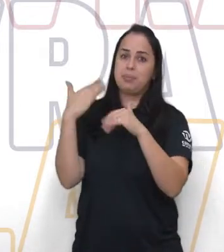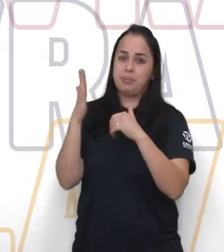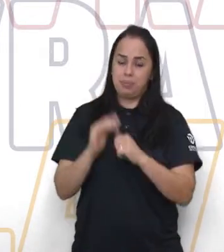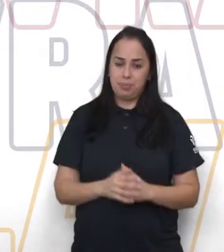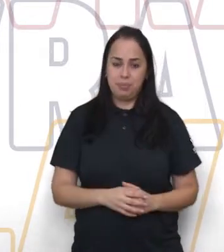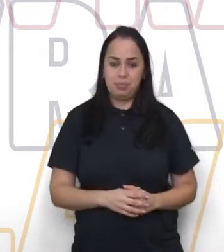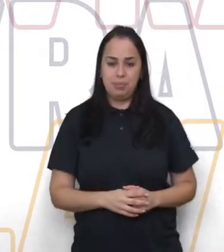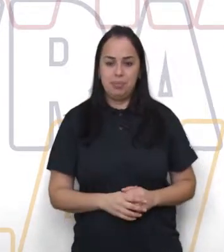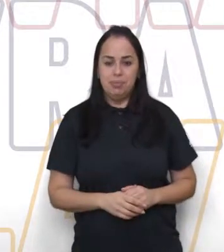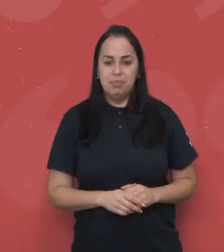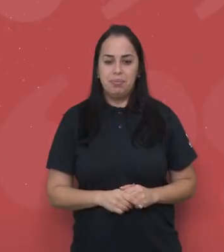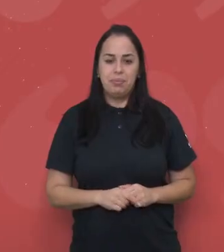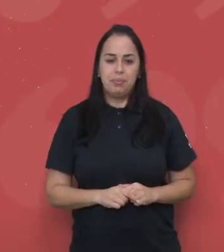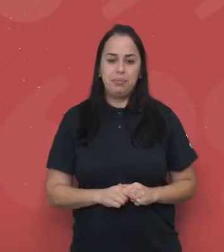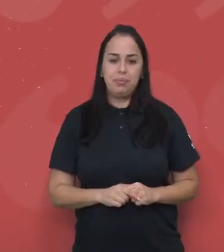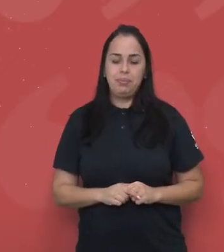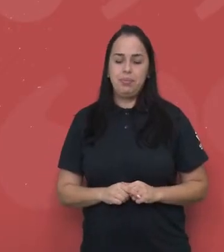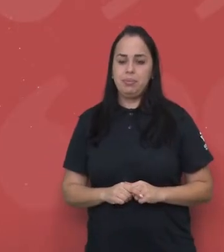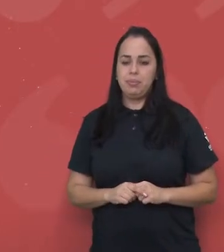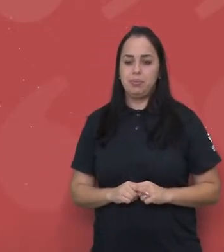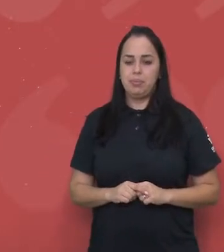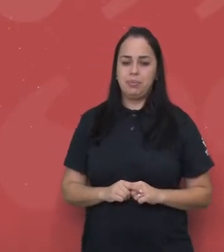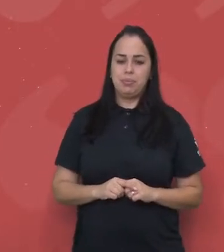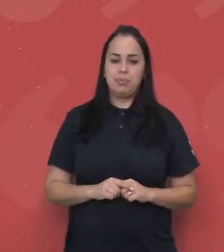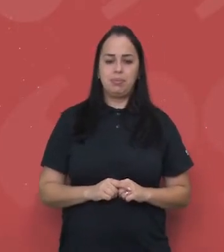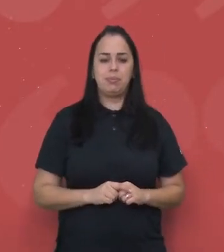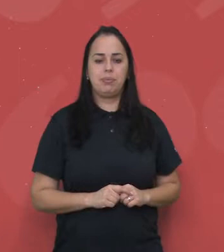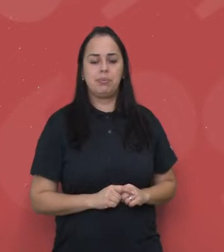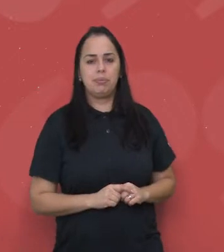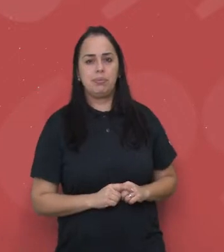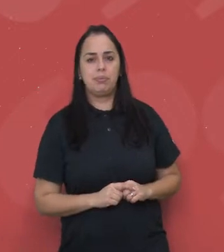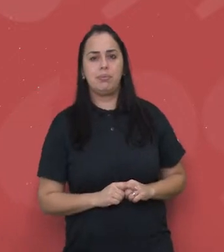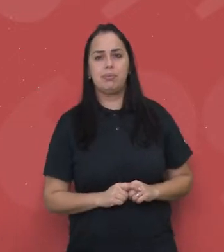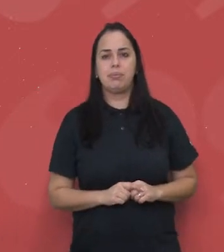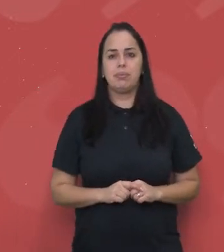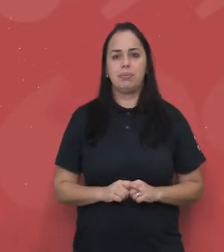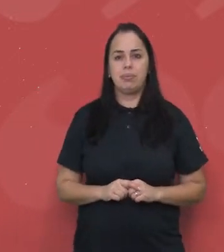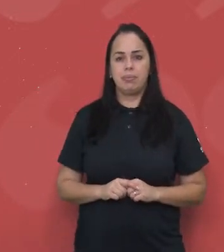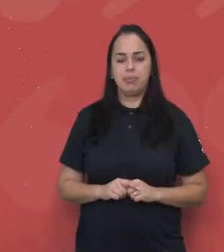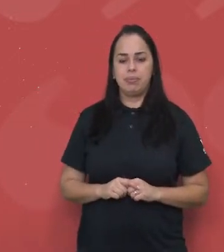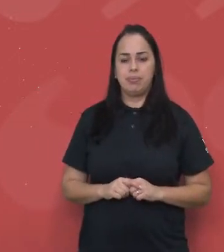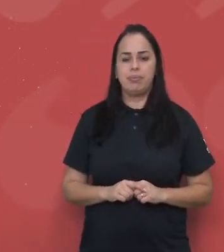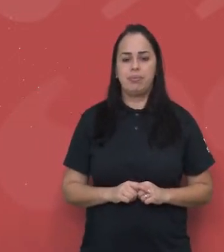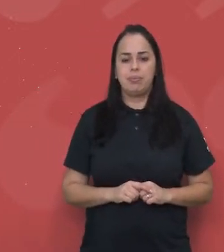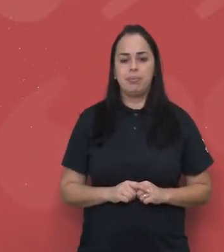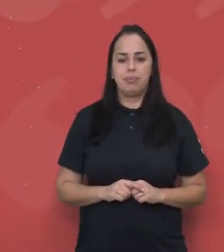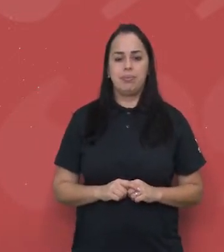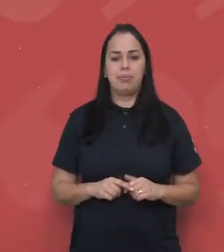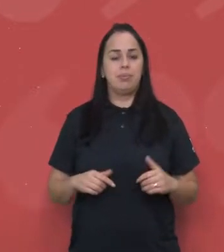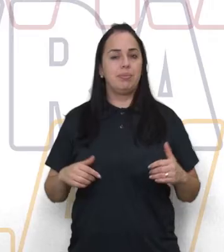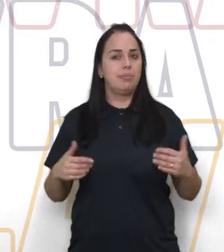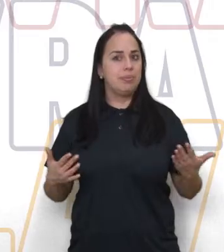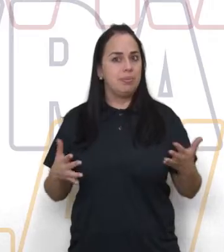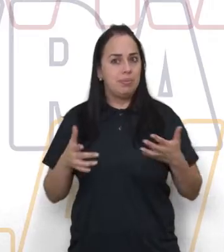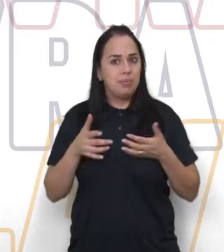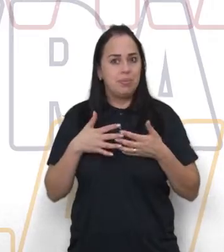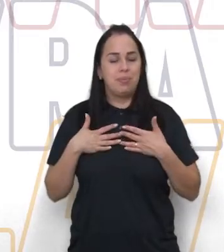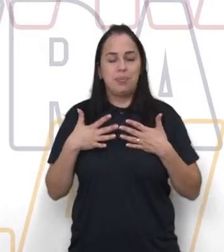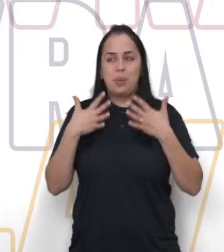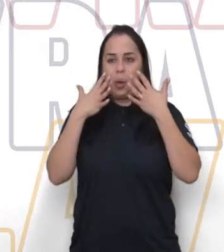esse desenvolvimento da indústria 4.0 quais ações podem impulsionar esse conceito no país